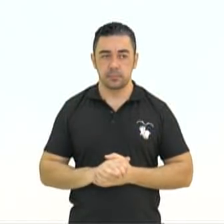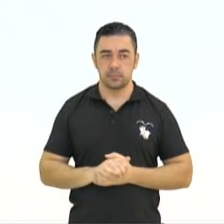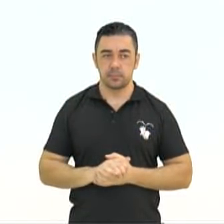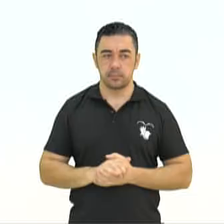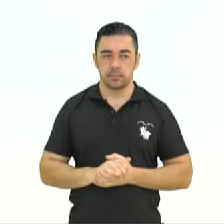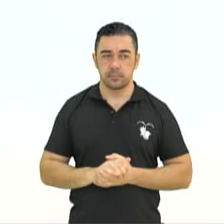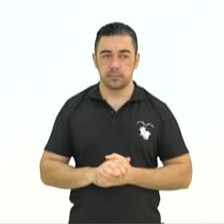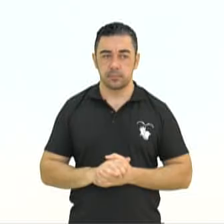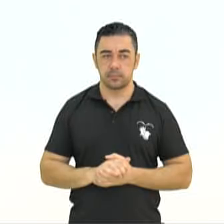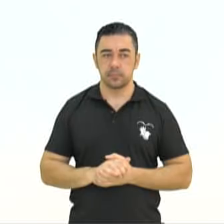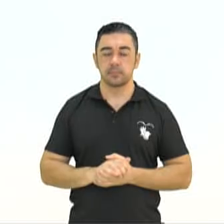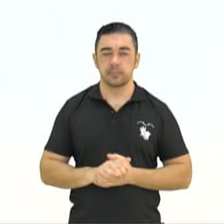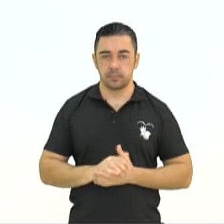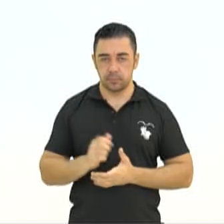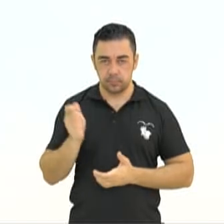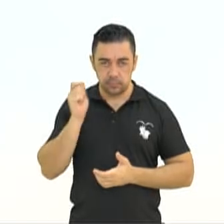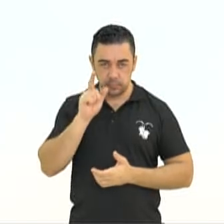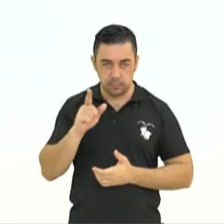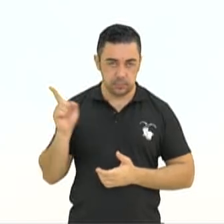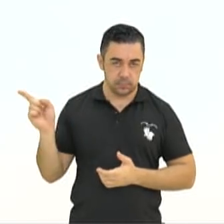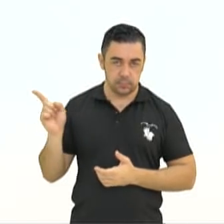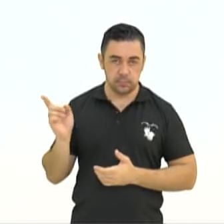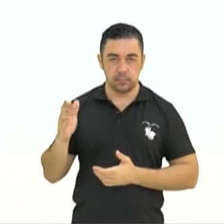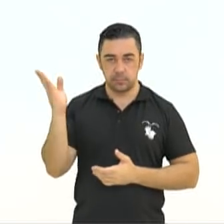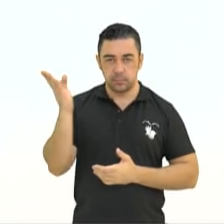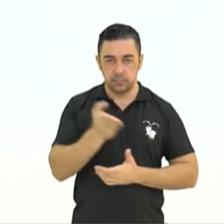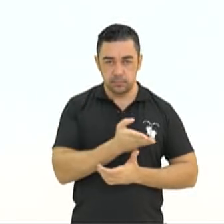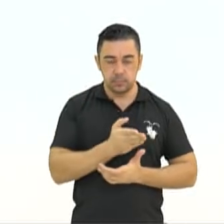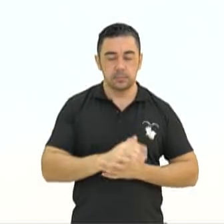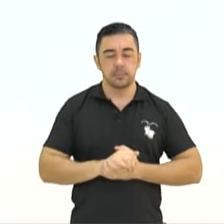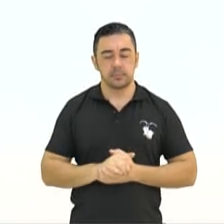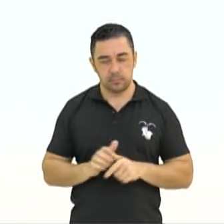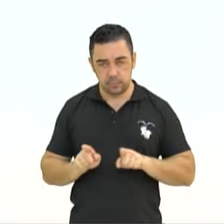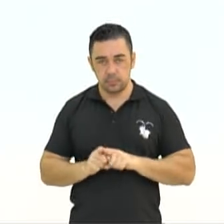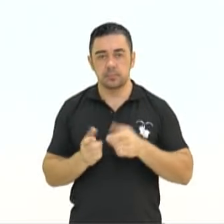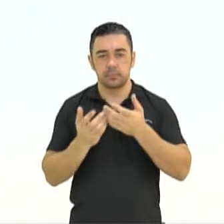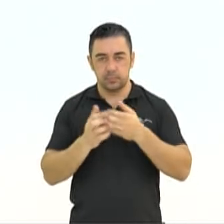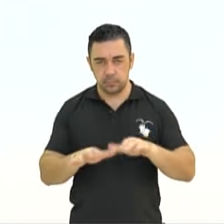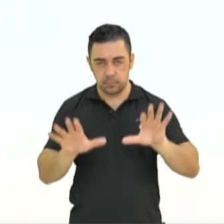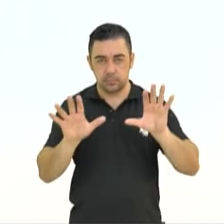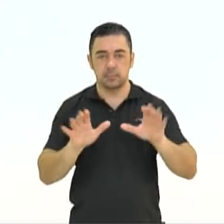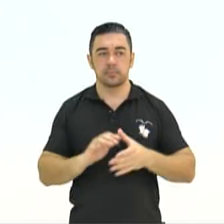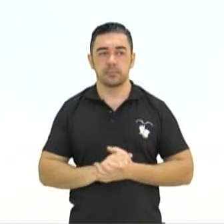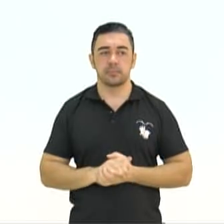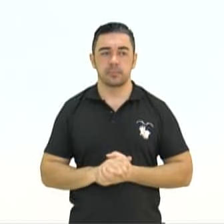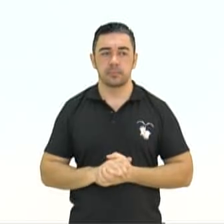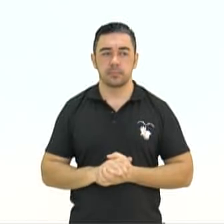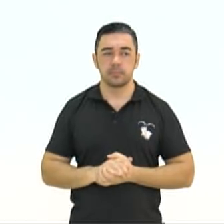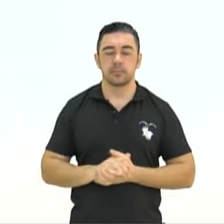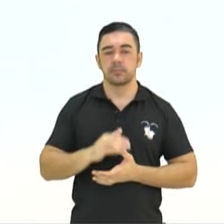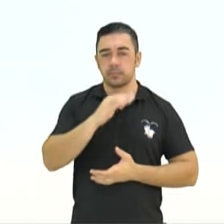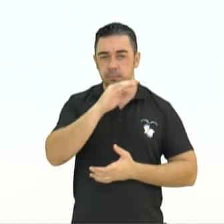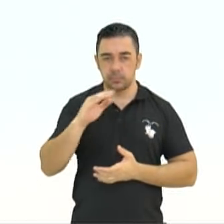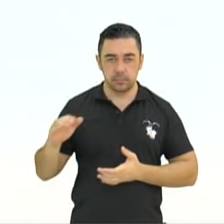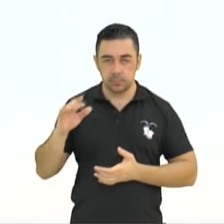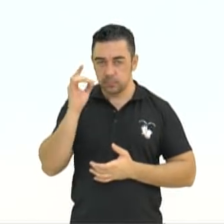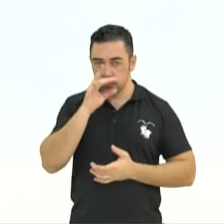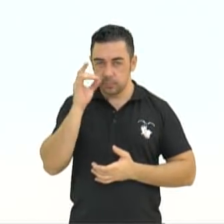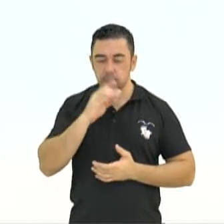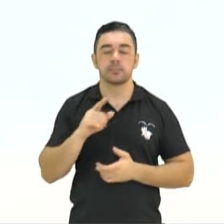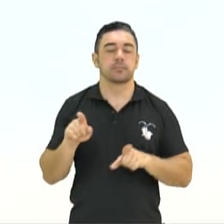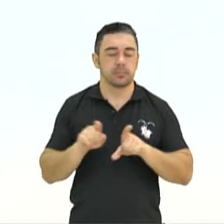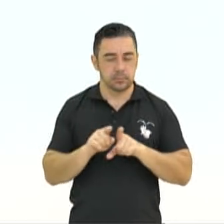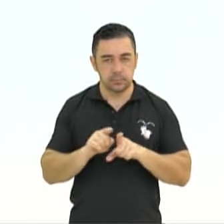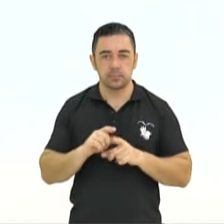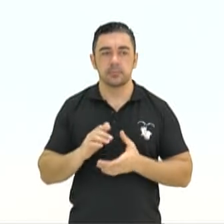Em vermelho. Outra cor para você ali, o azul. Se eu cortar ali onde está a linha azul, duas metades iguais. No verde,